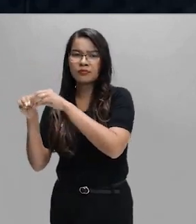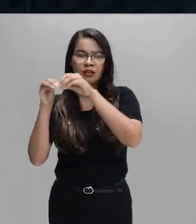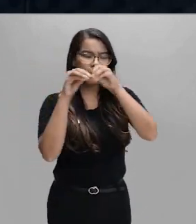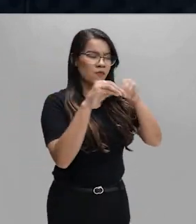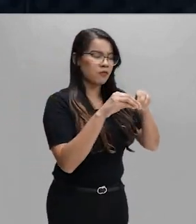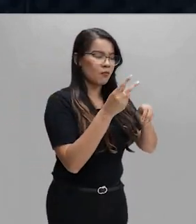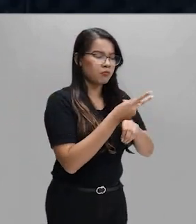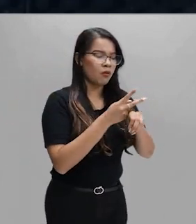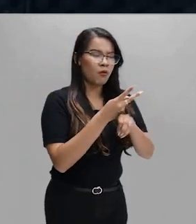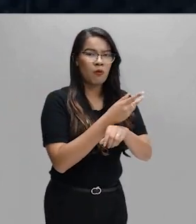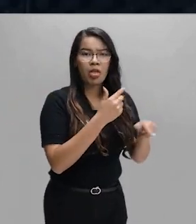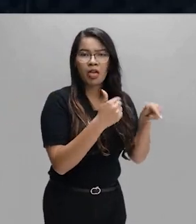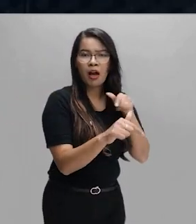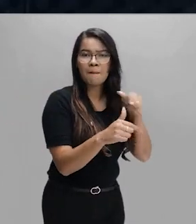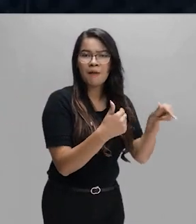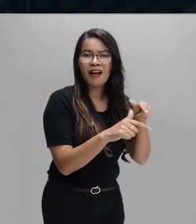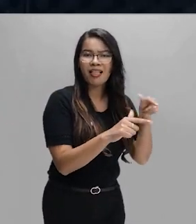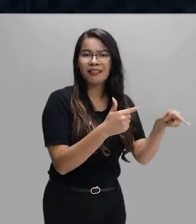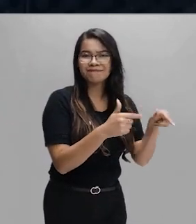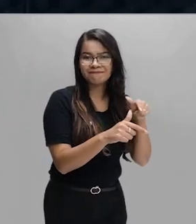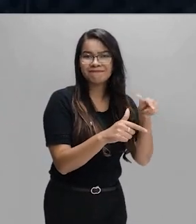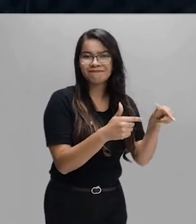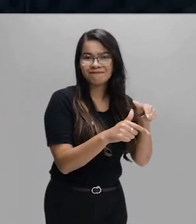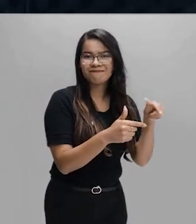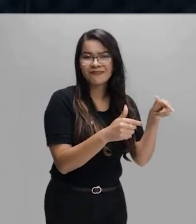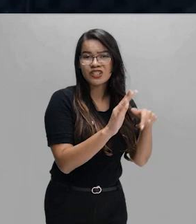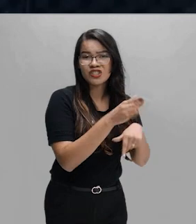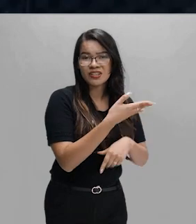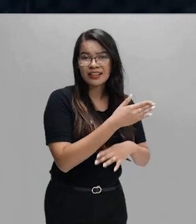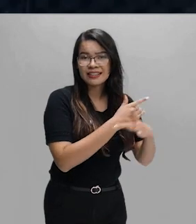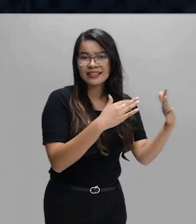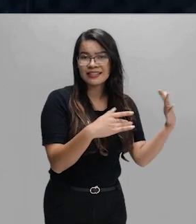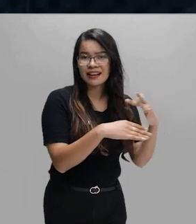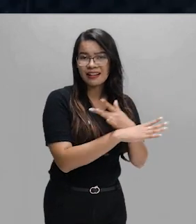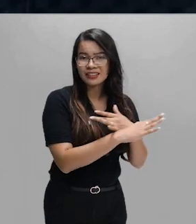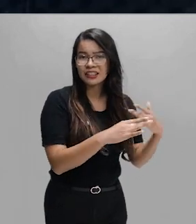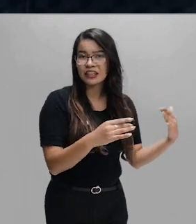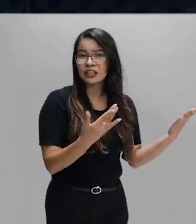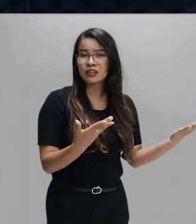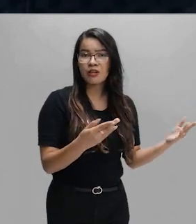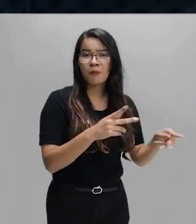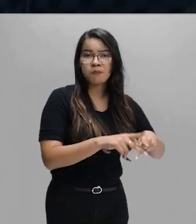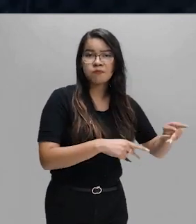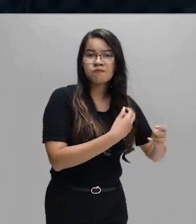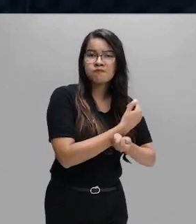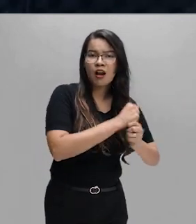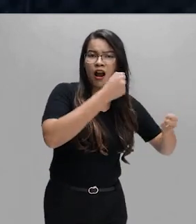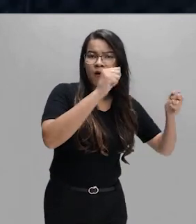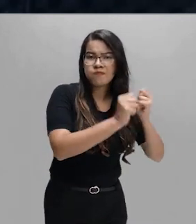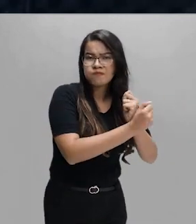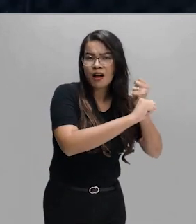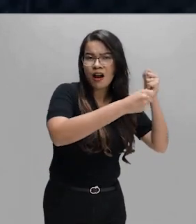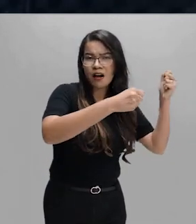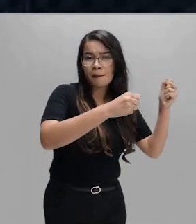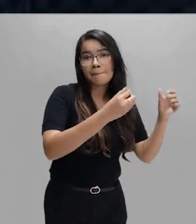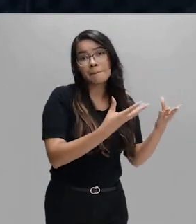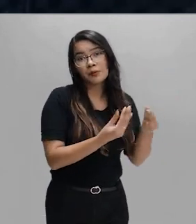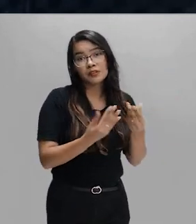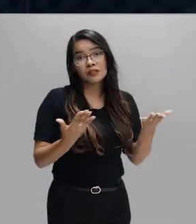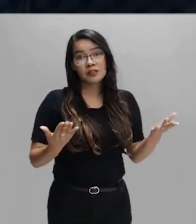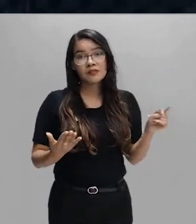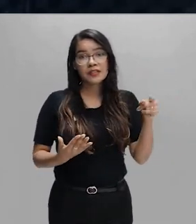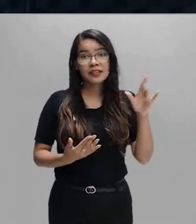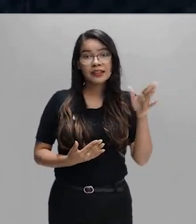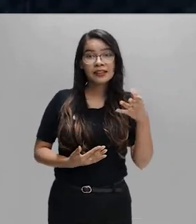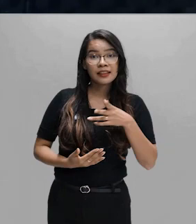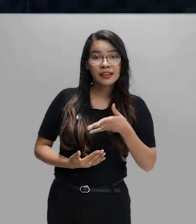cidades. E com isso houve uma explosão demográfica, ou seja, a população cresceu muito nas áreas urbanas. Então você tem